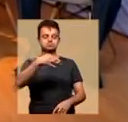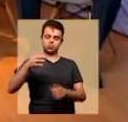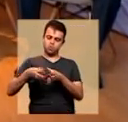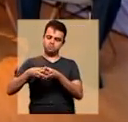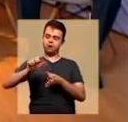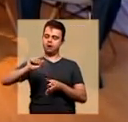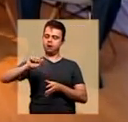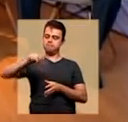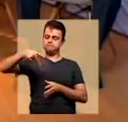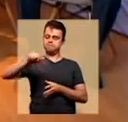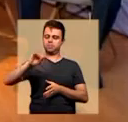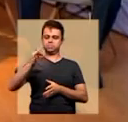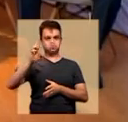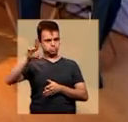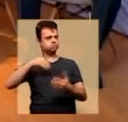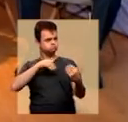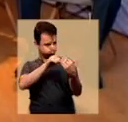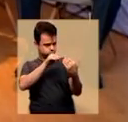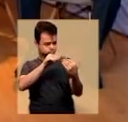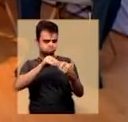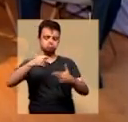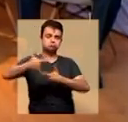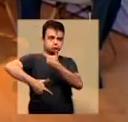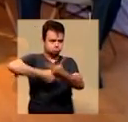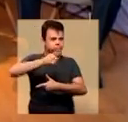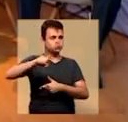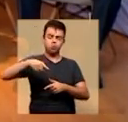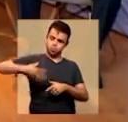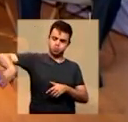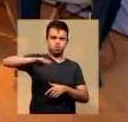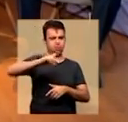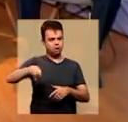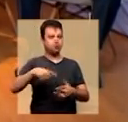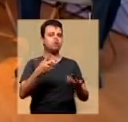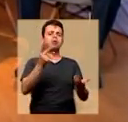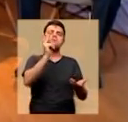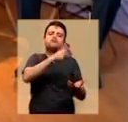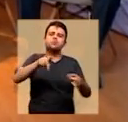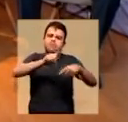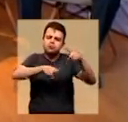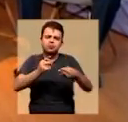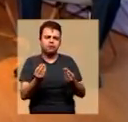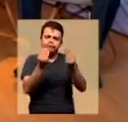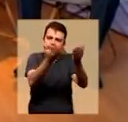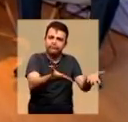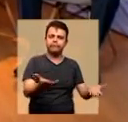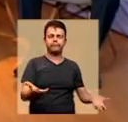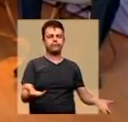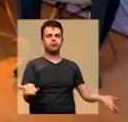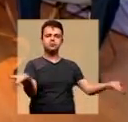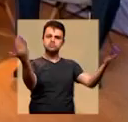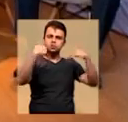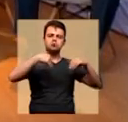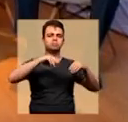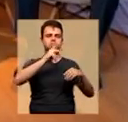sentido que a Patru trabalha. A gente faz esse concurso, oferece material para os professores, fazemos